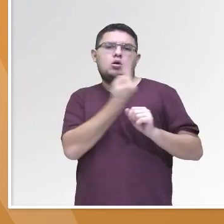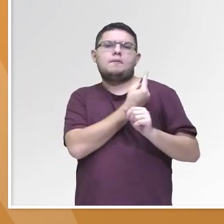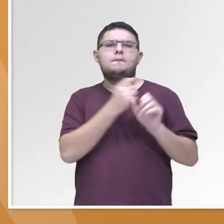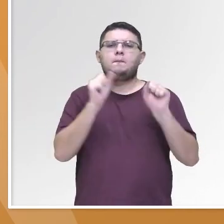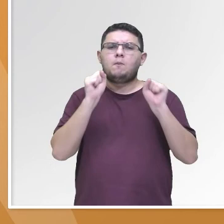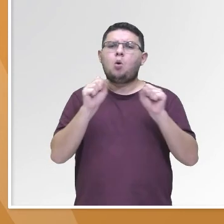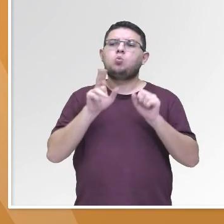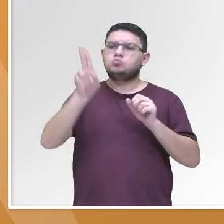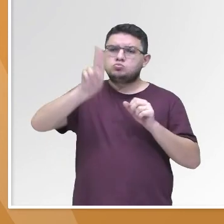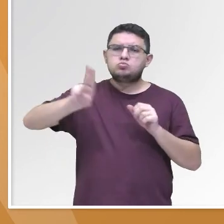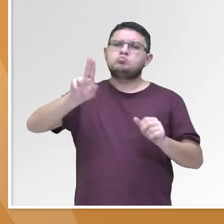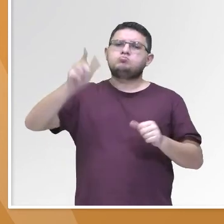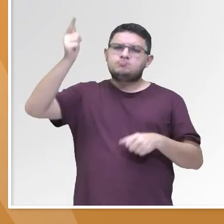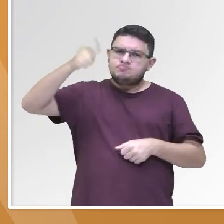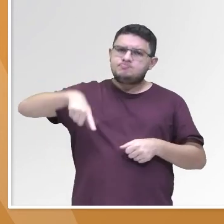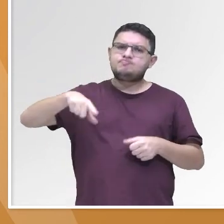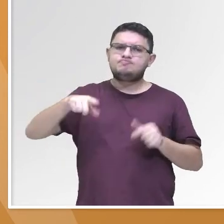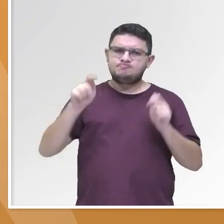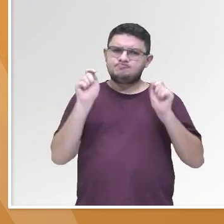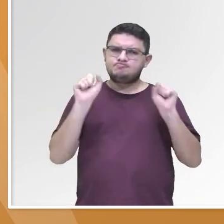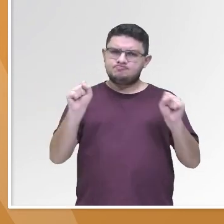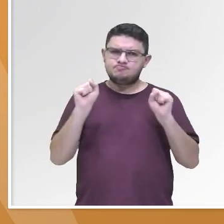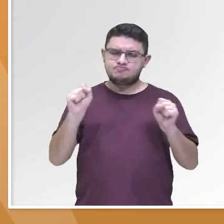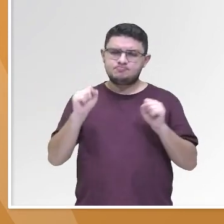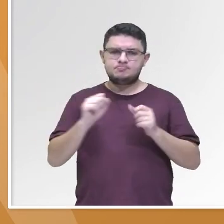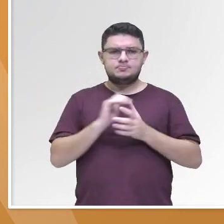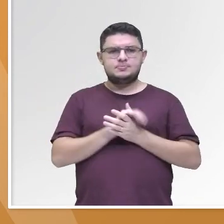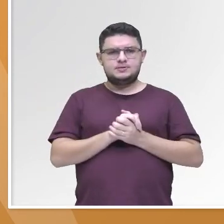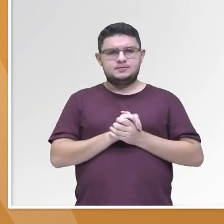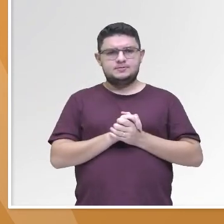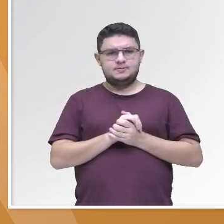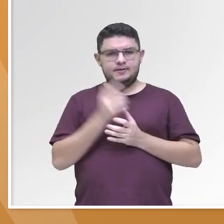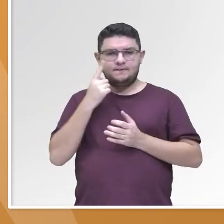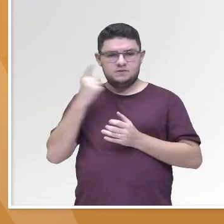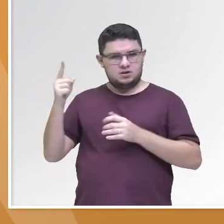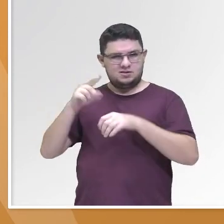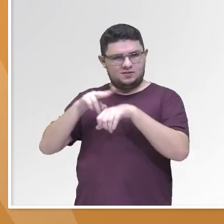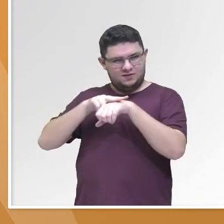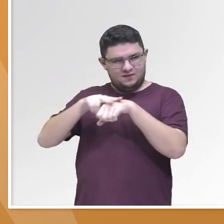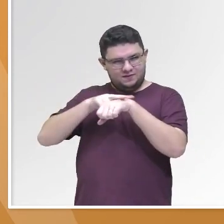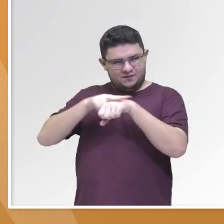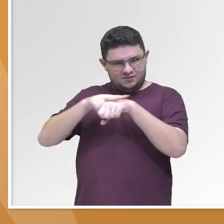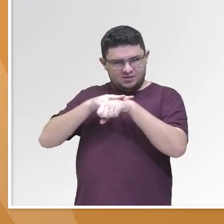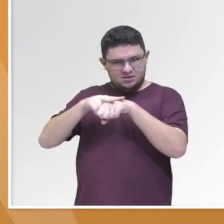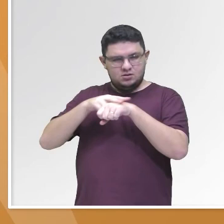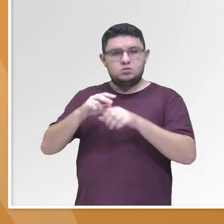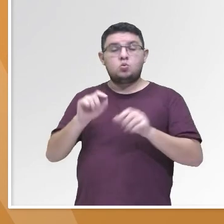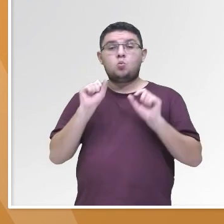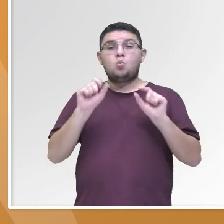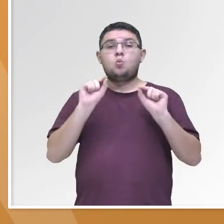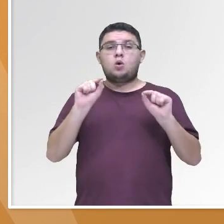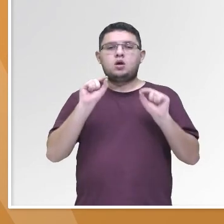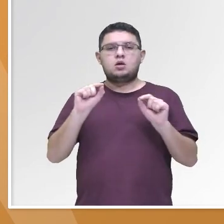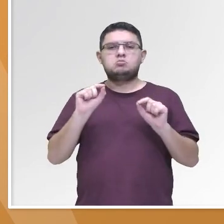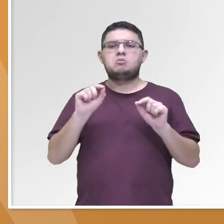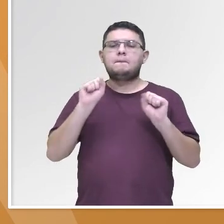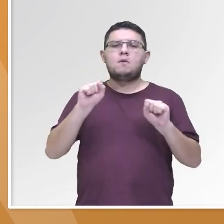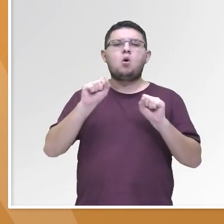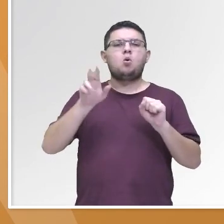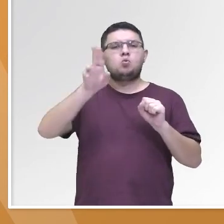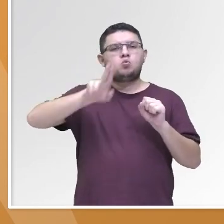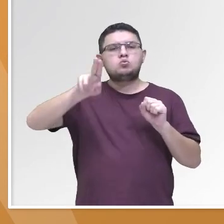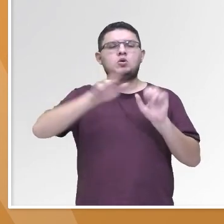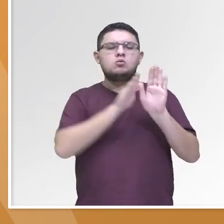reutilizar, né? Como eu coloquei aqui para vocês esse de verde, né? Então a gente pode reaproveitar, olha, embalagens,